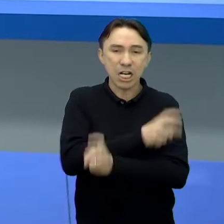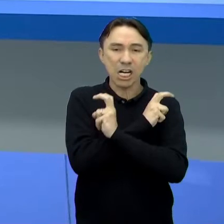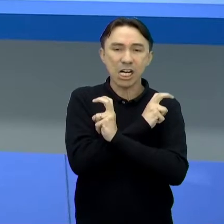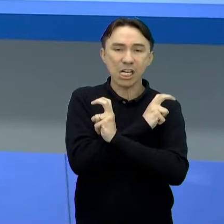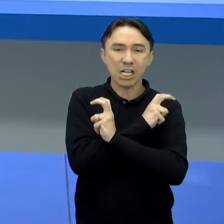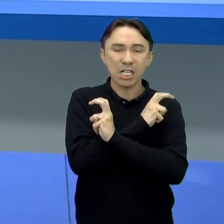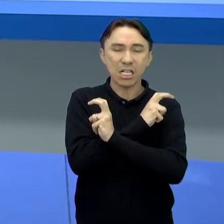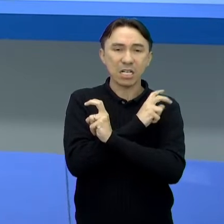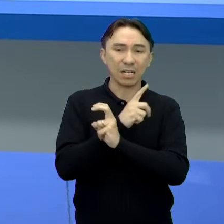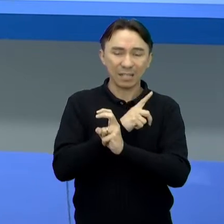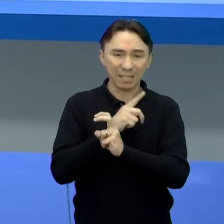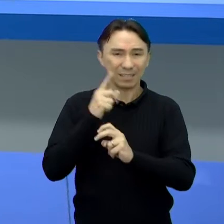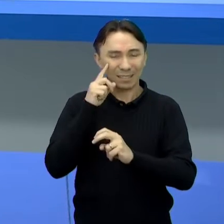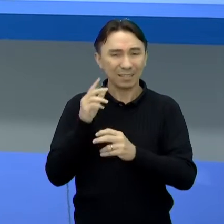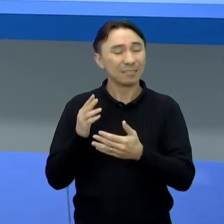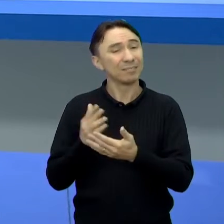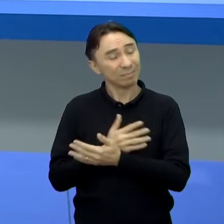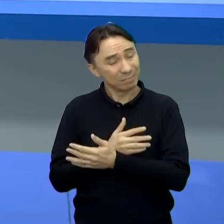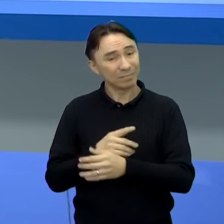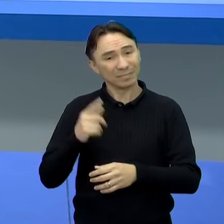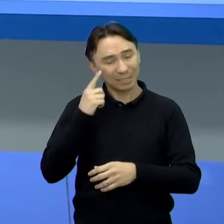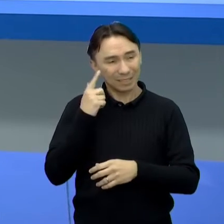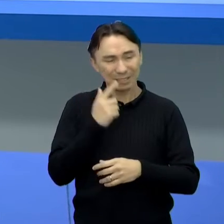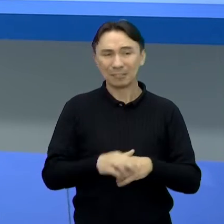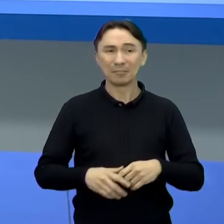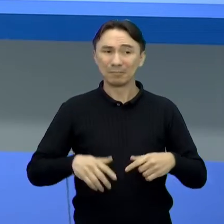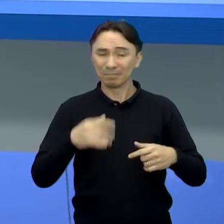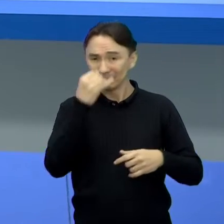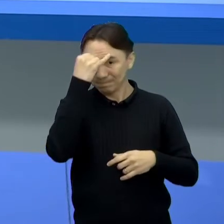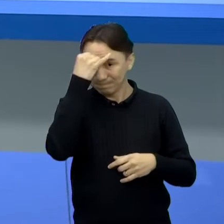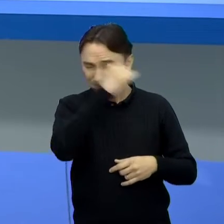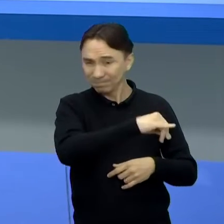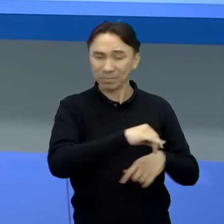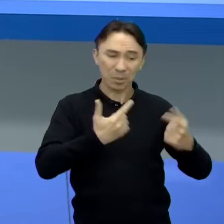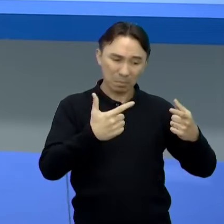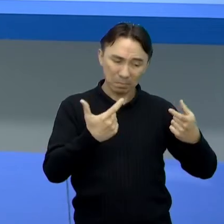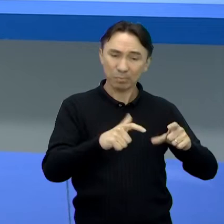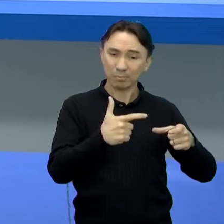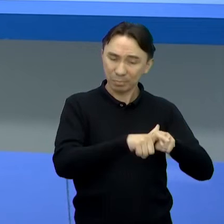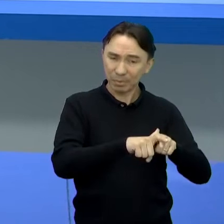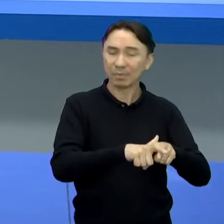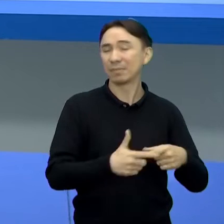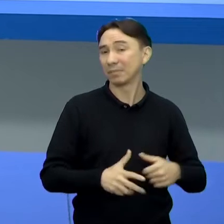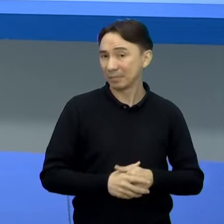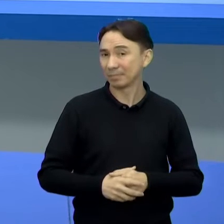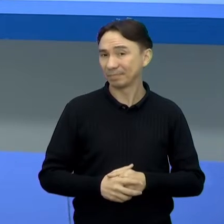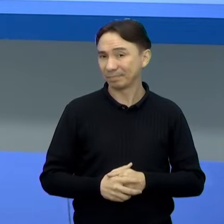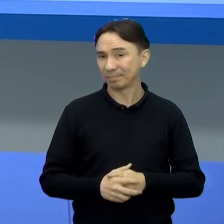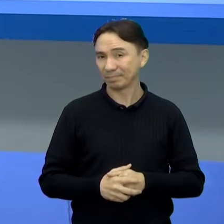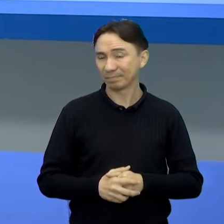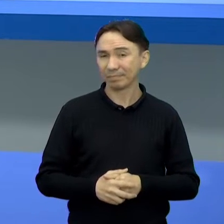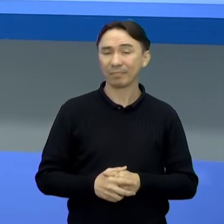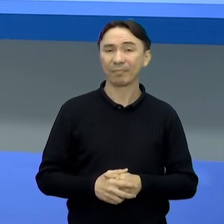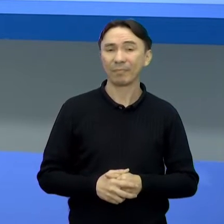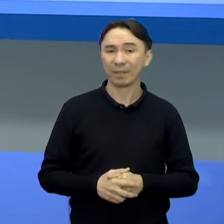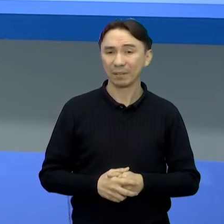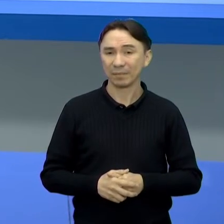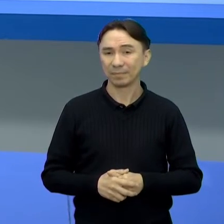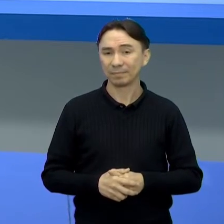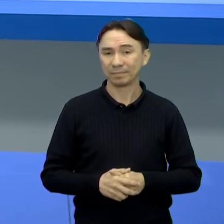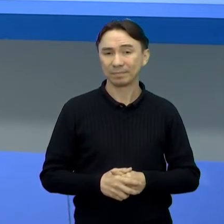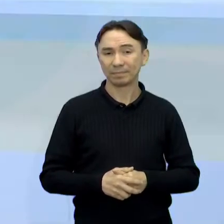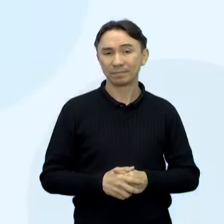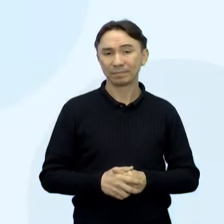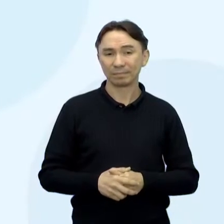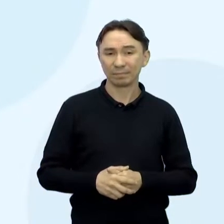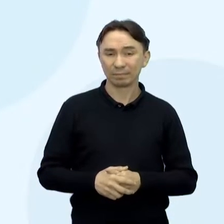contaminação aí por fármacos no meio ambiente, né? Seguindo aqui a nossa aula,